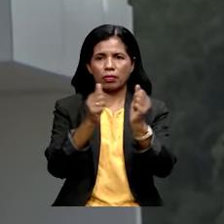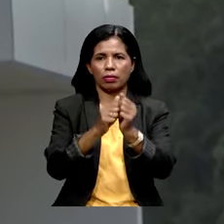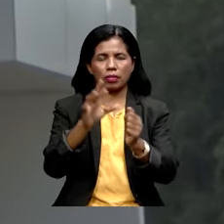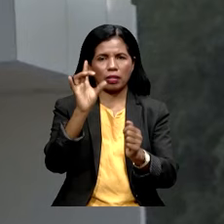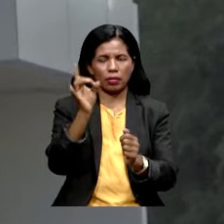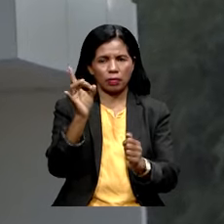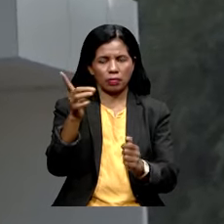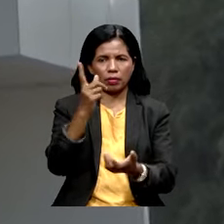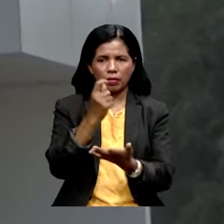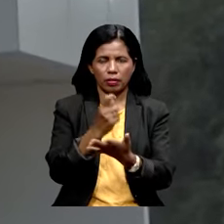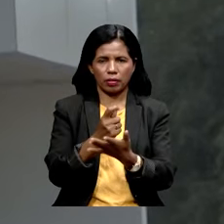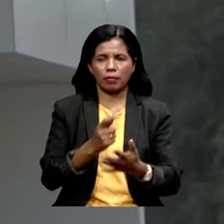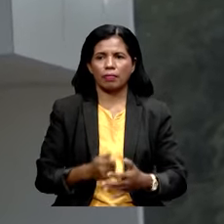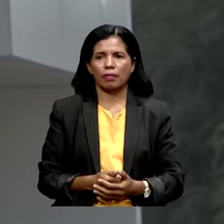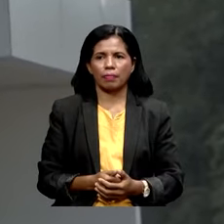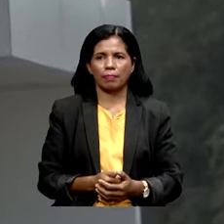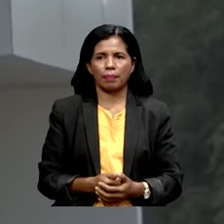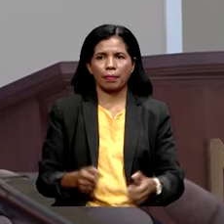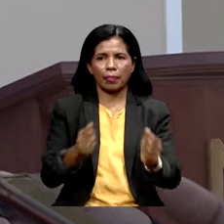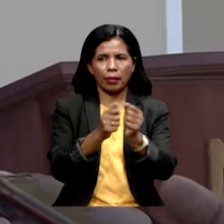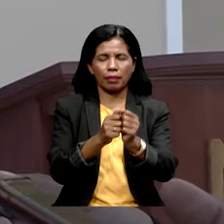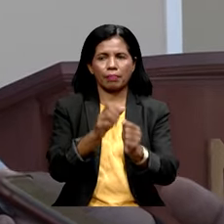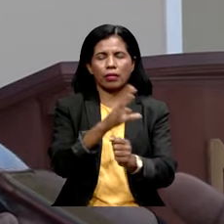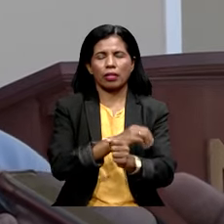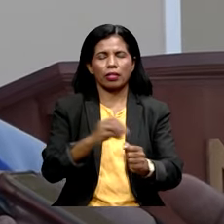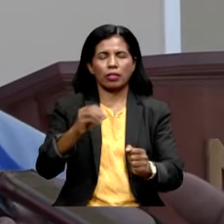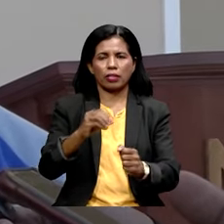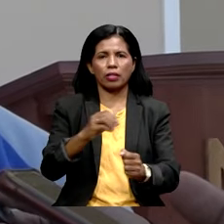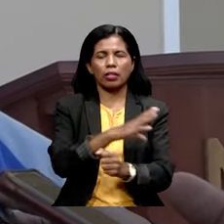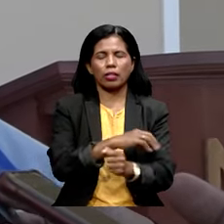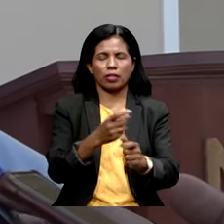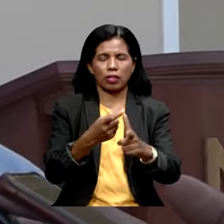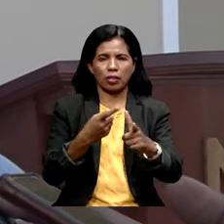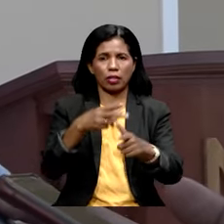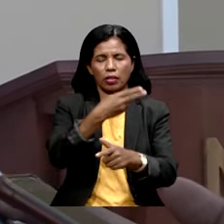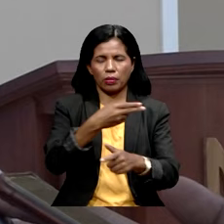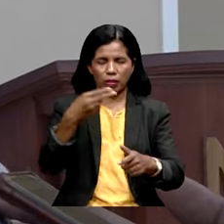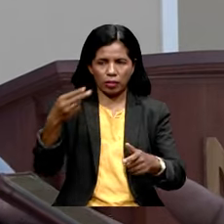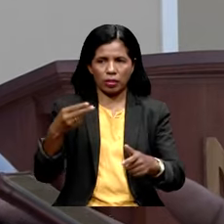walunolu. Produs besik iha Jogja. Neduni hene